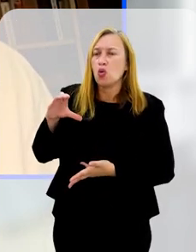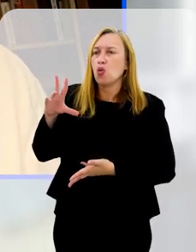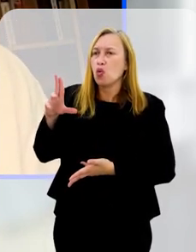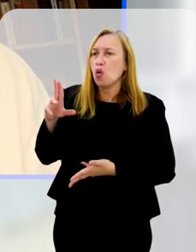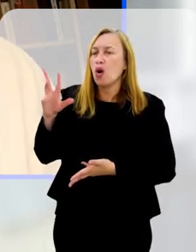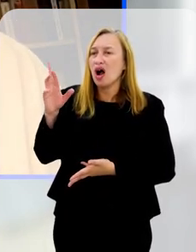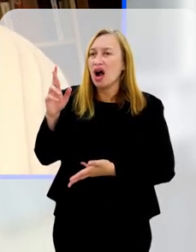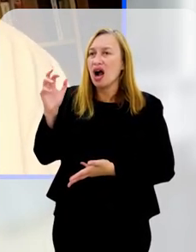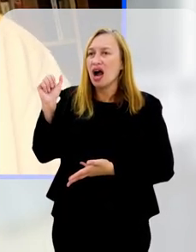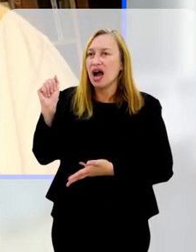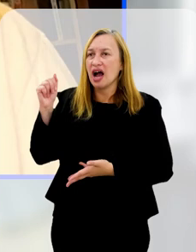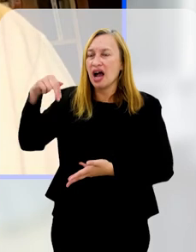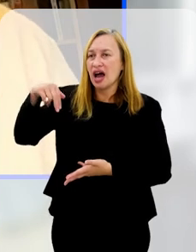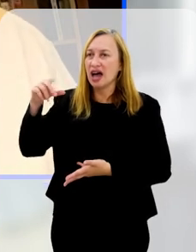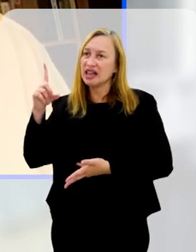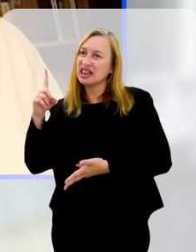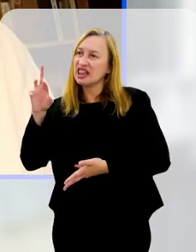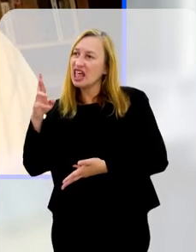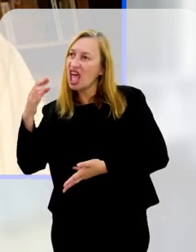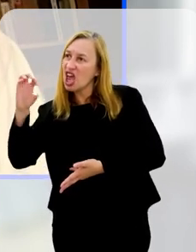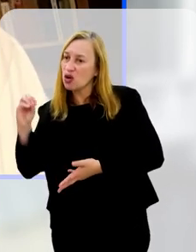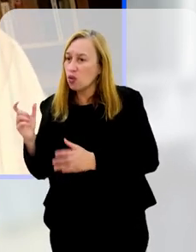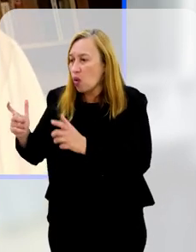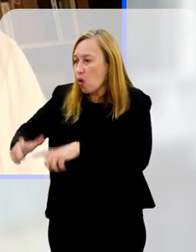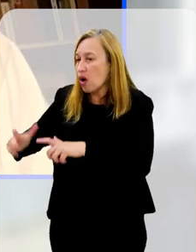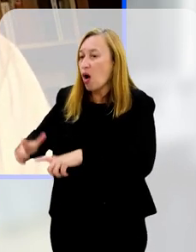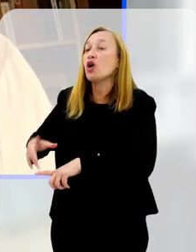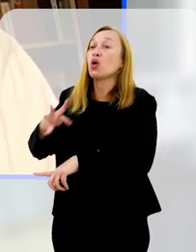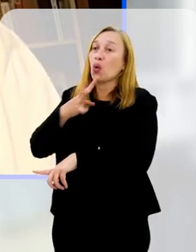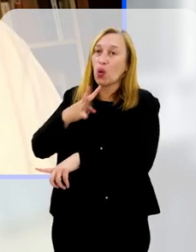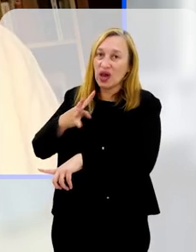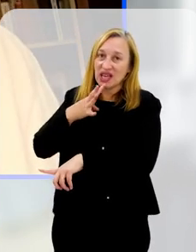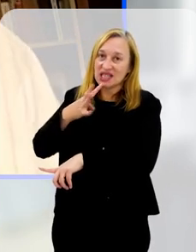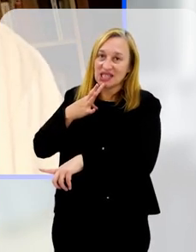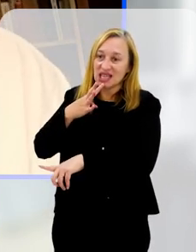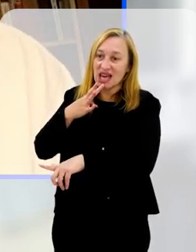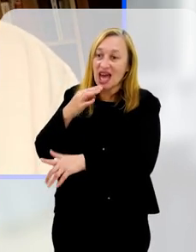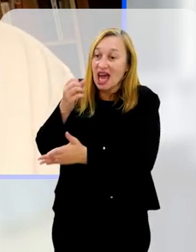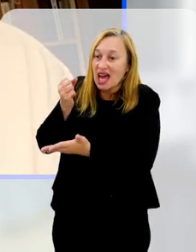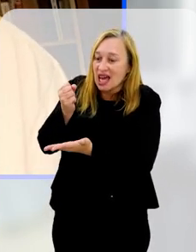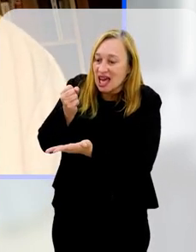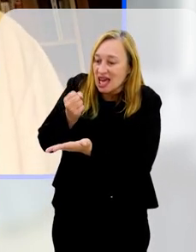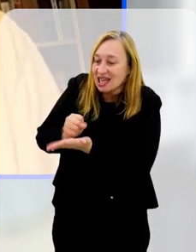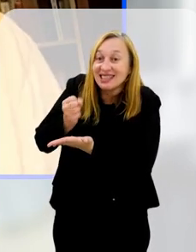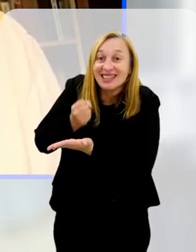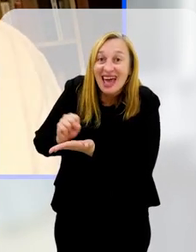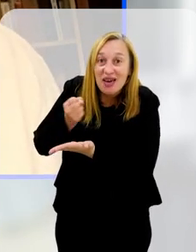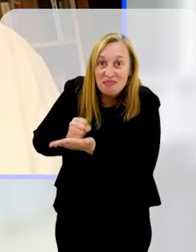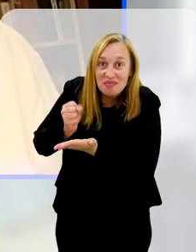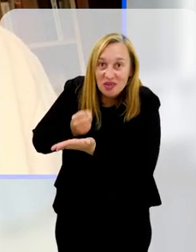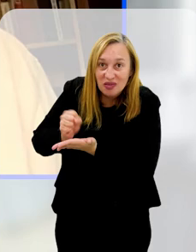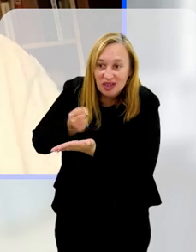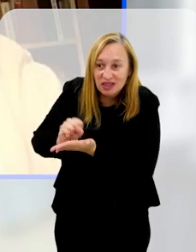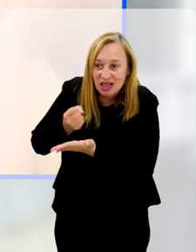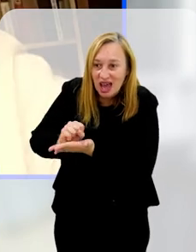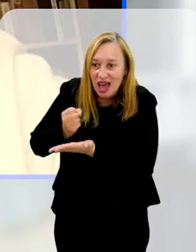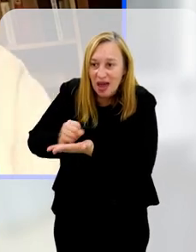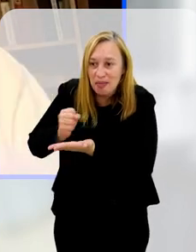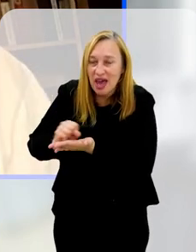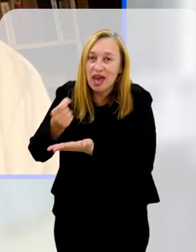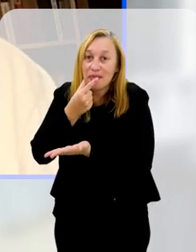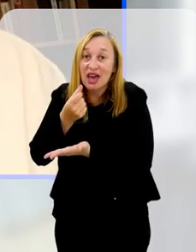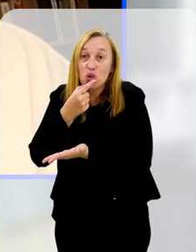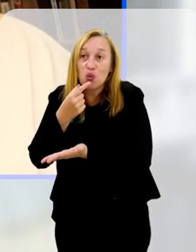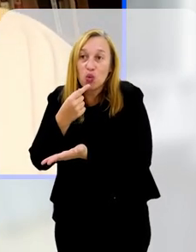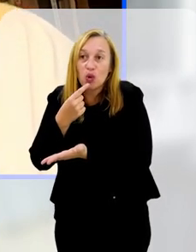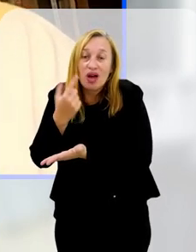esses curandeiros locais que conheciam a farmácia natural do Brasil. Inclusive, muitos desses fármacos vão ganhar